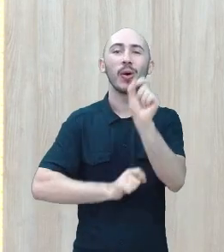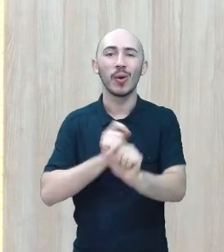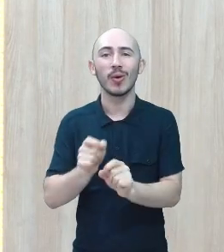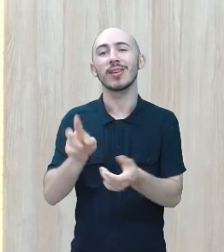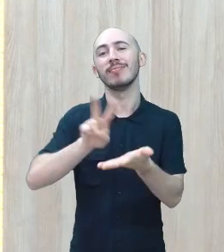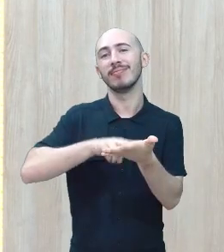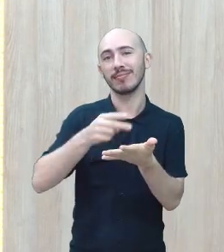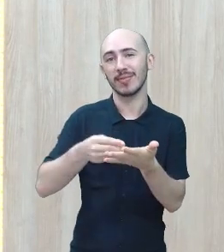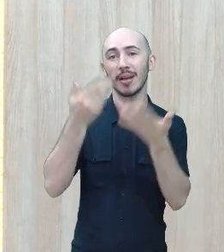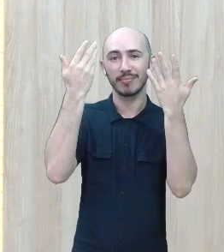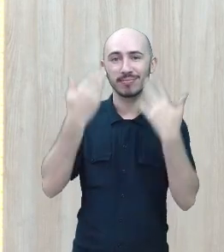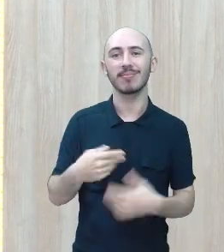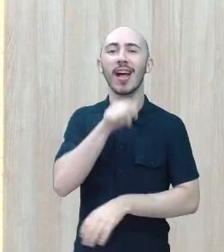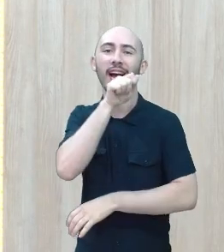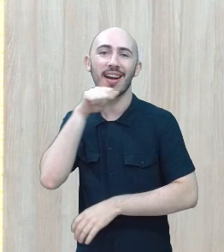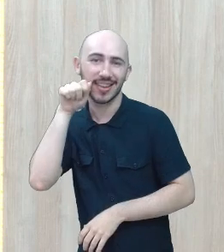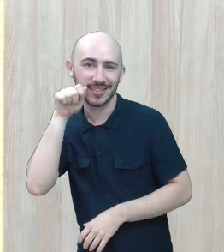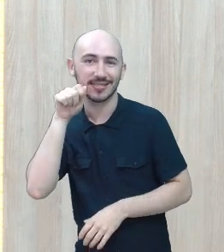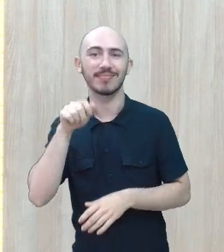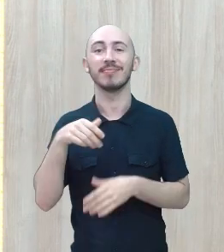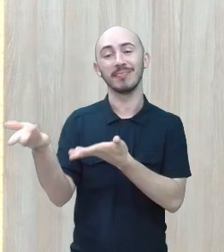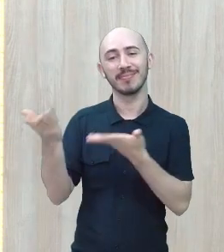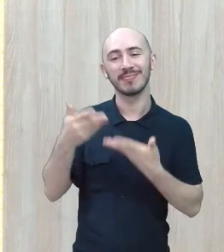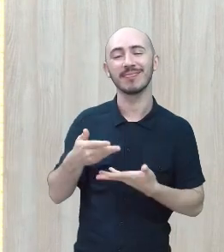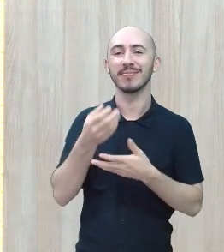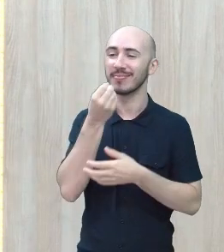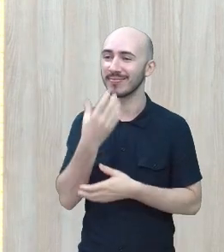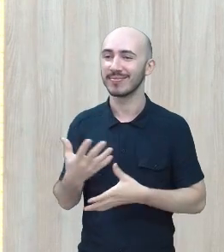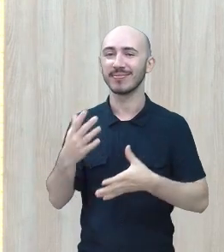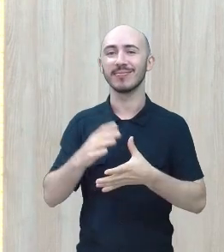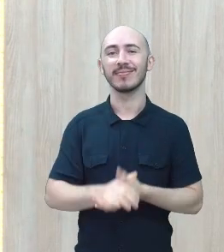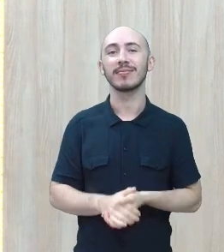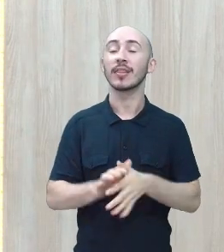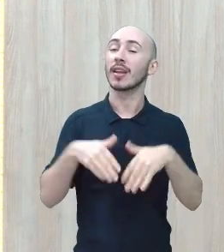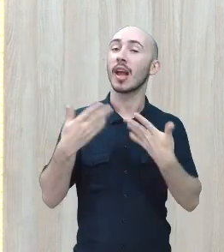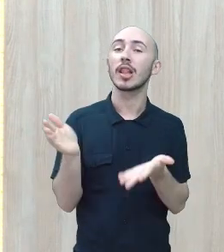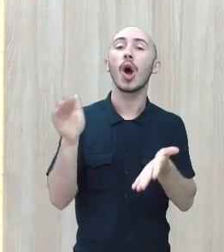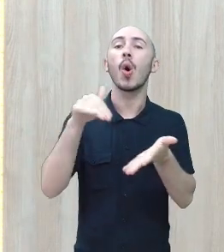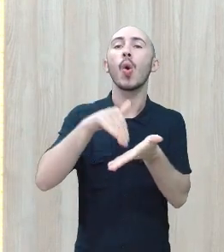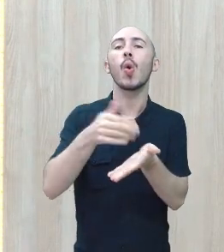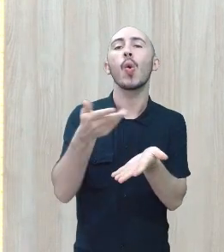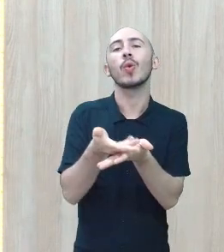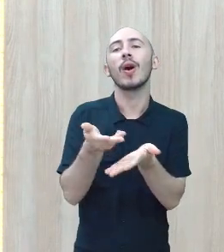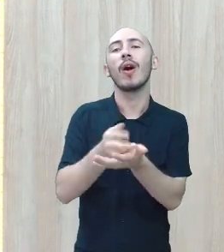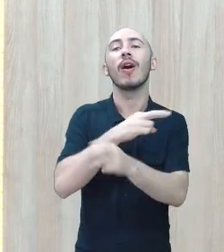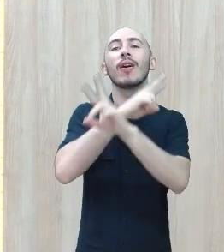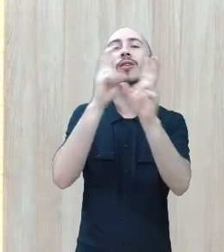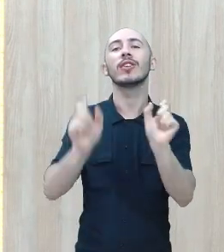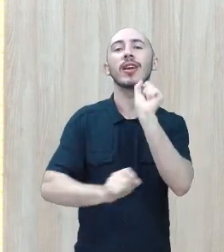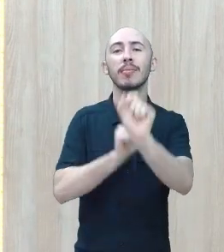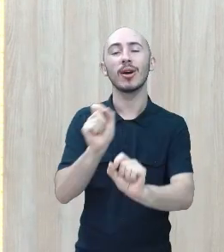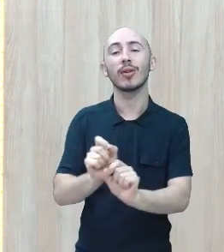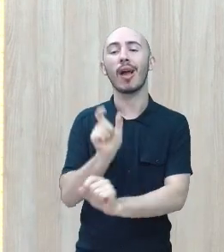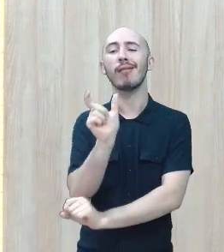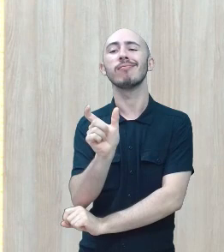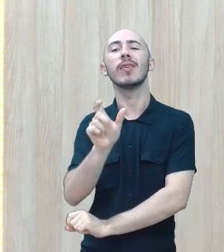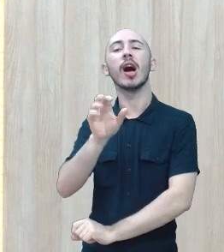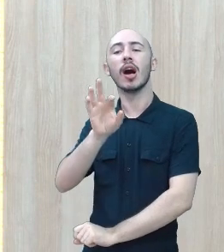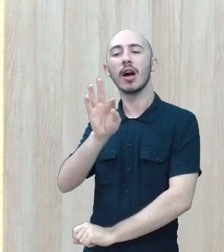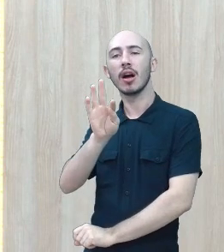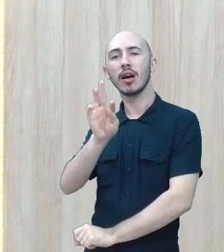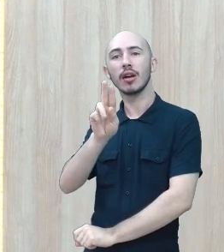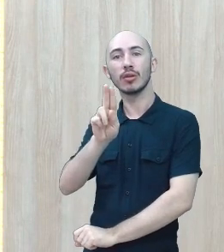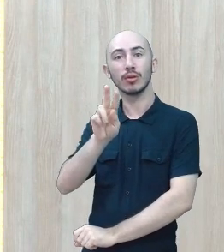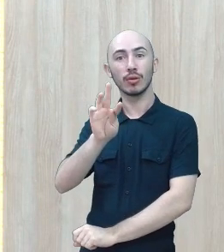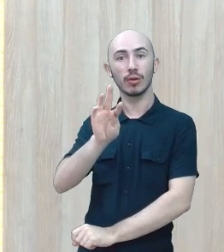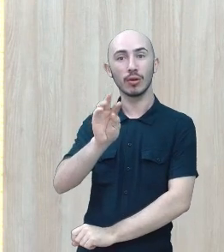intérprete Anderson. Seja bem-vindo, Anderson. Então vamos lá, hoje é a nossa última aula sobre tutorial, né? Lembra que eu venho falando sobre esse gênero